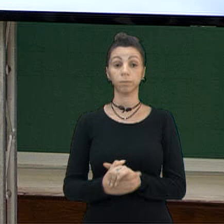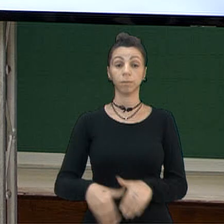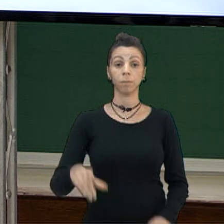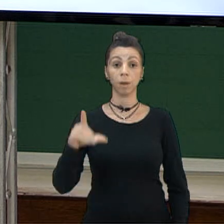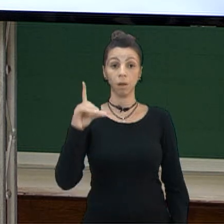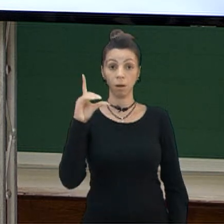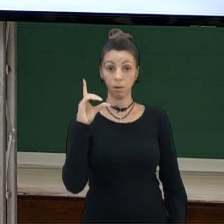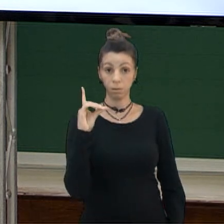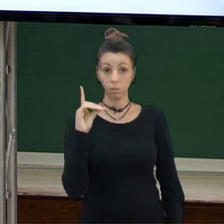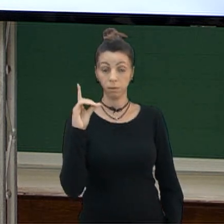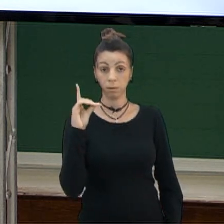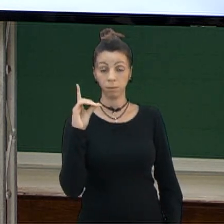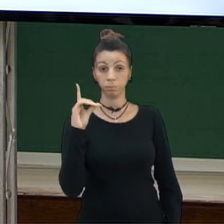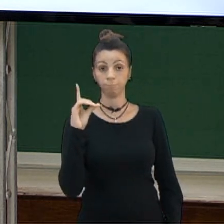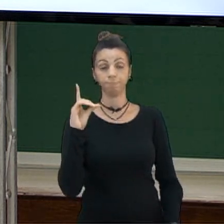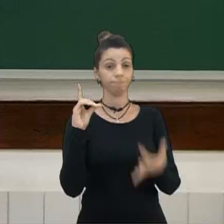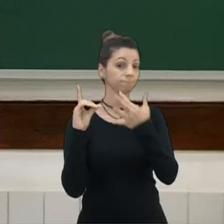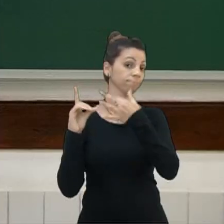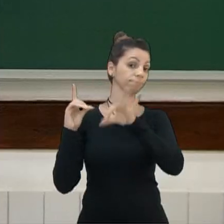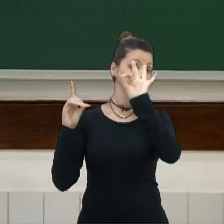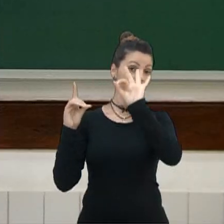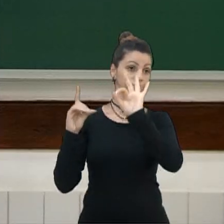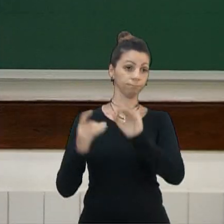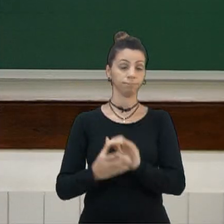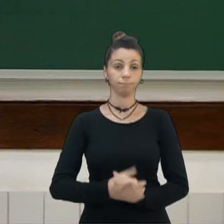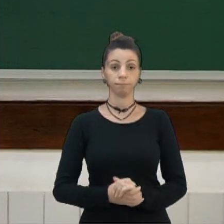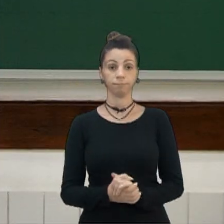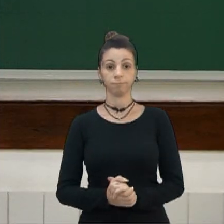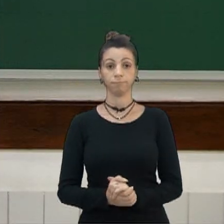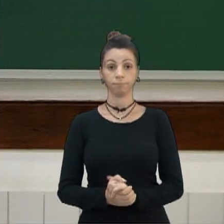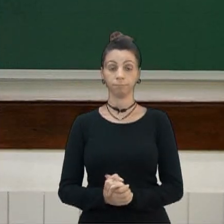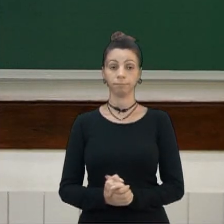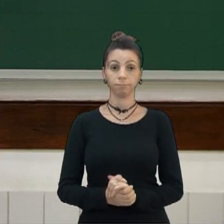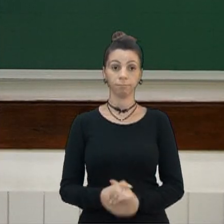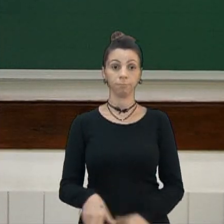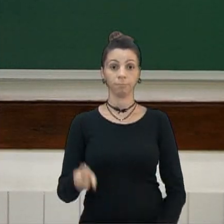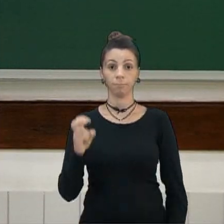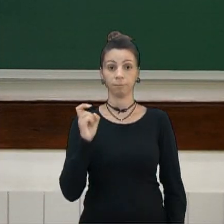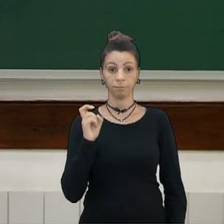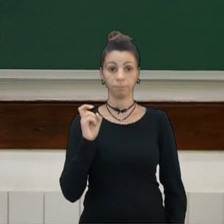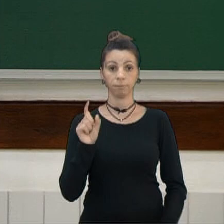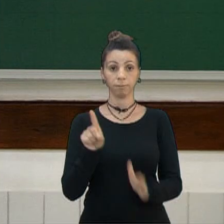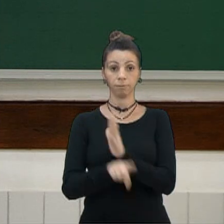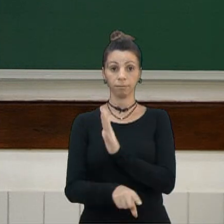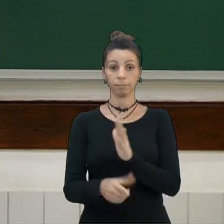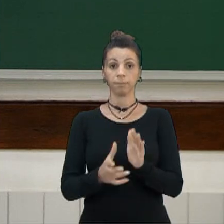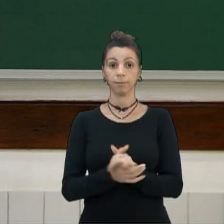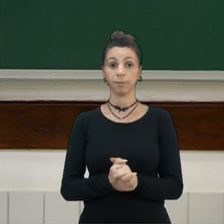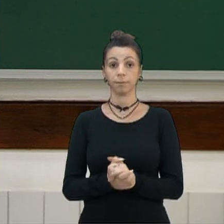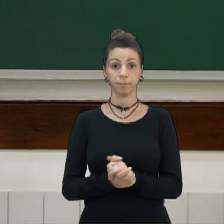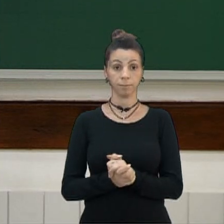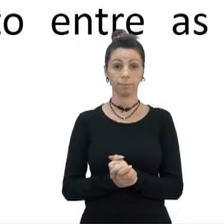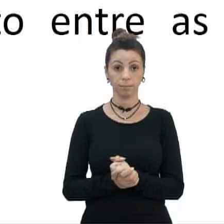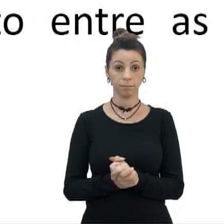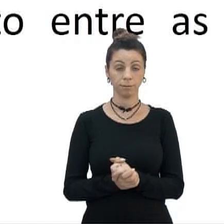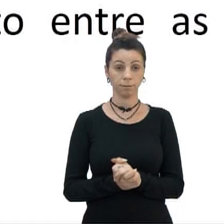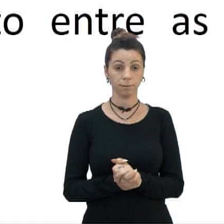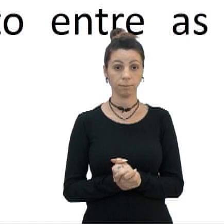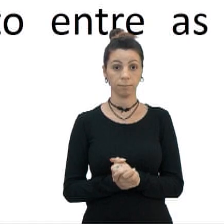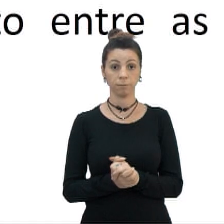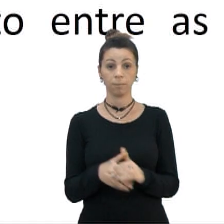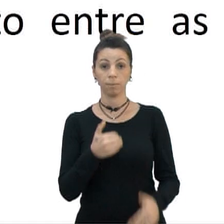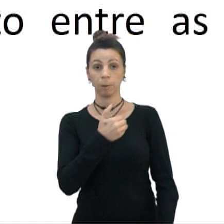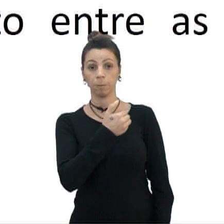no caderno de vocês. Bom? Questão 5. Vamos lá. A